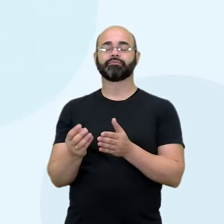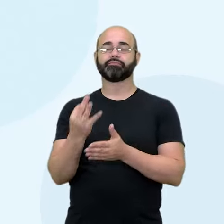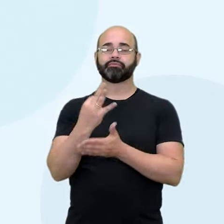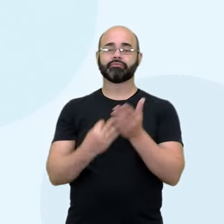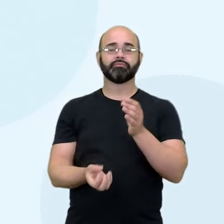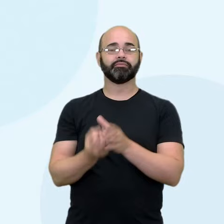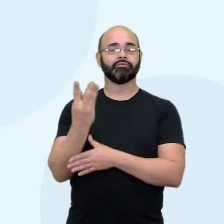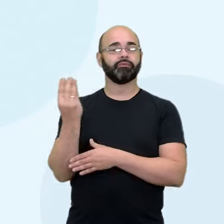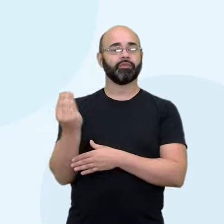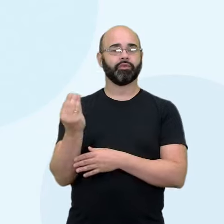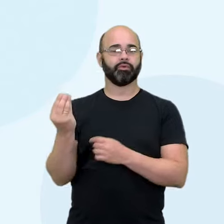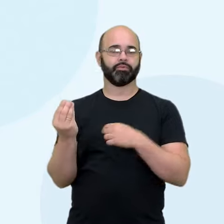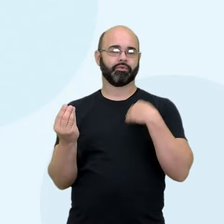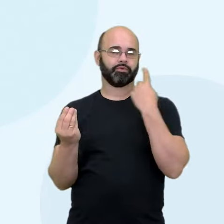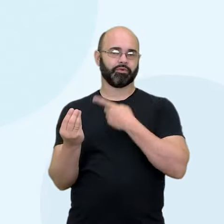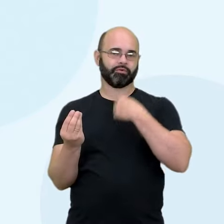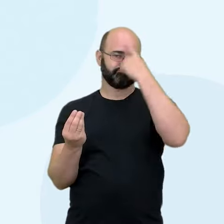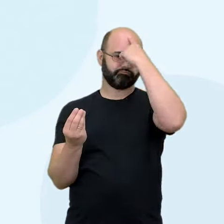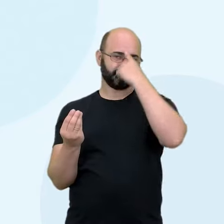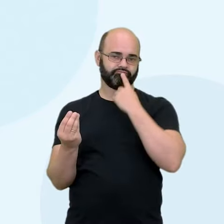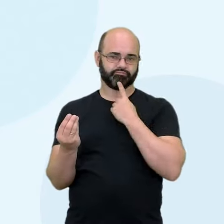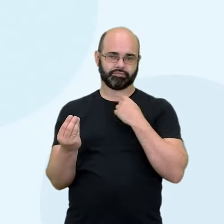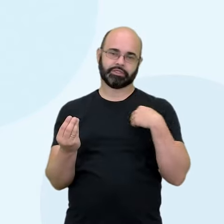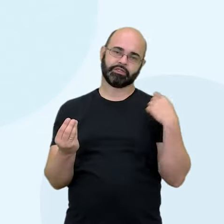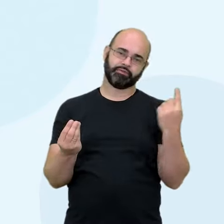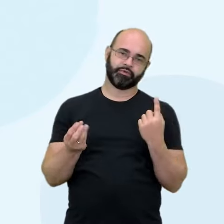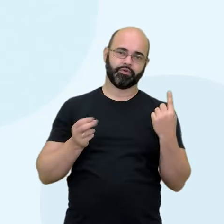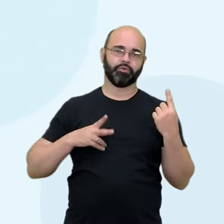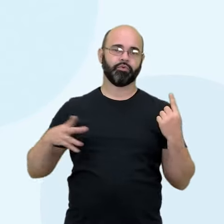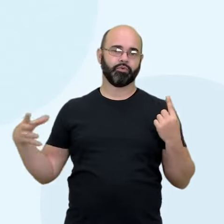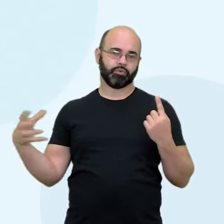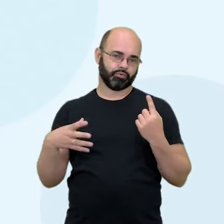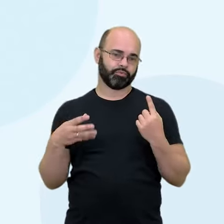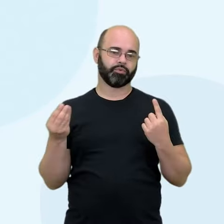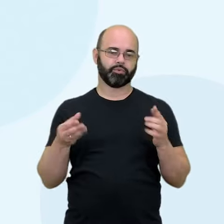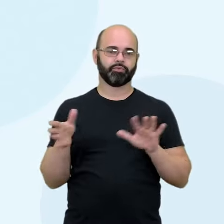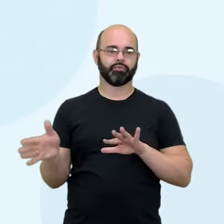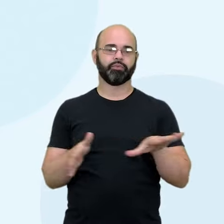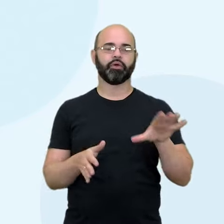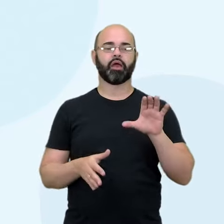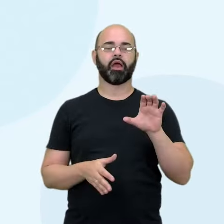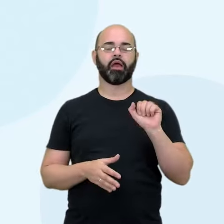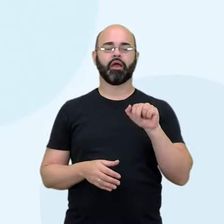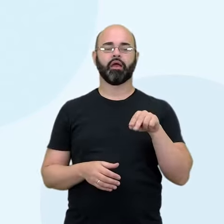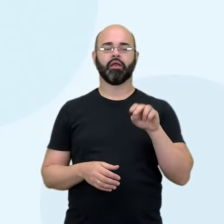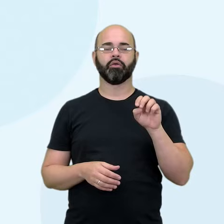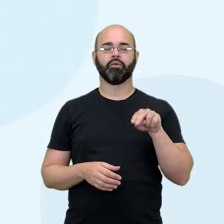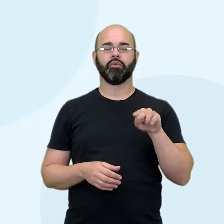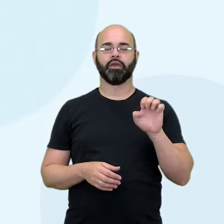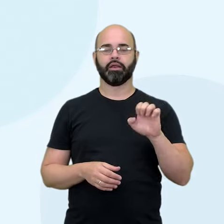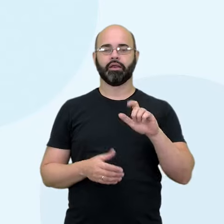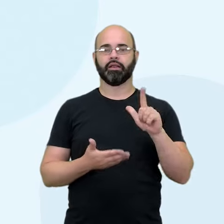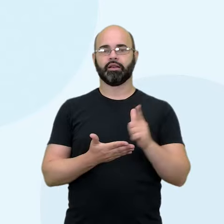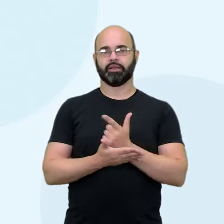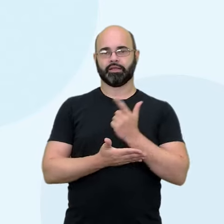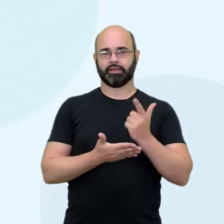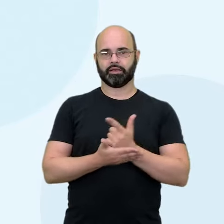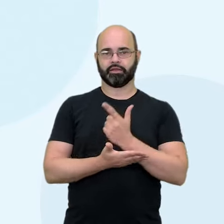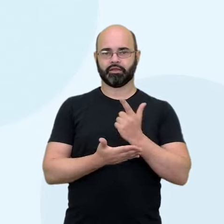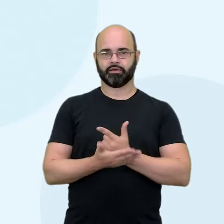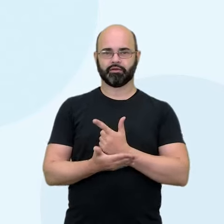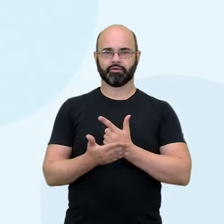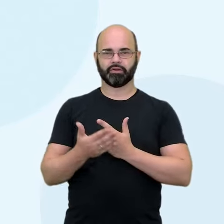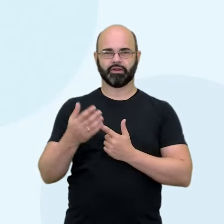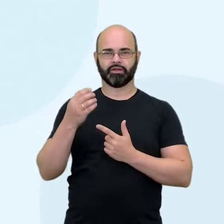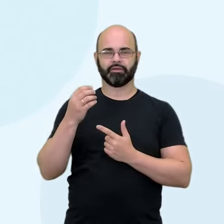construção da nossa personalidade individual e coletiva. O cânone literário, nós falamos sobre o que? Essa é uma aula de retomada,